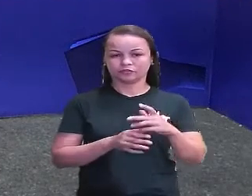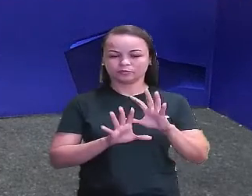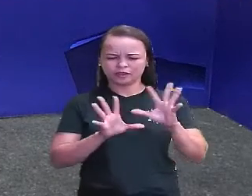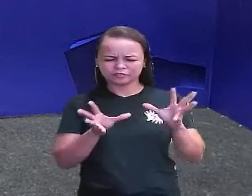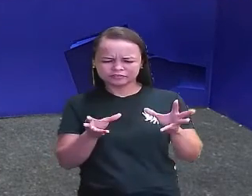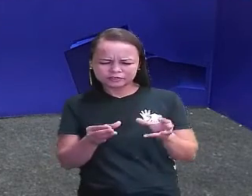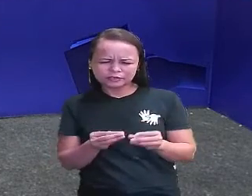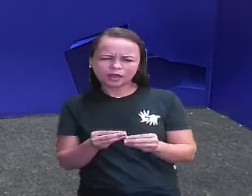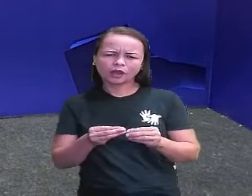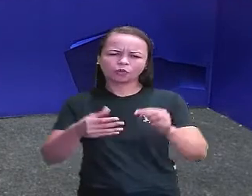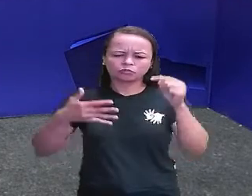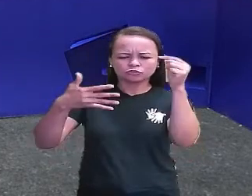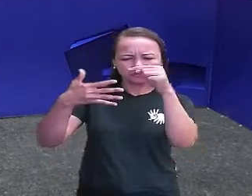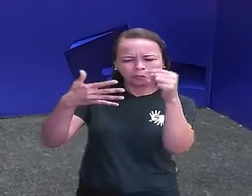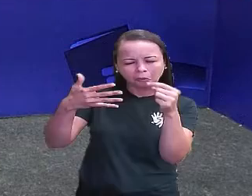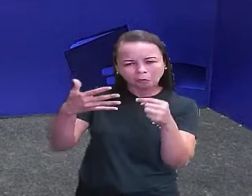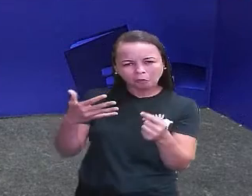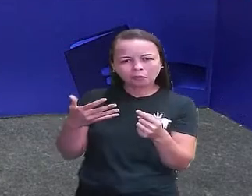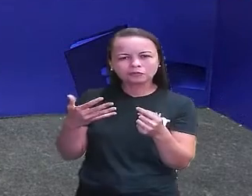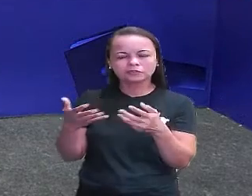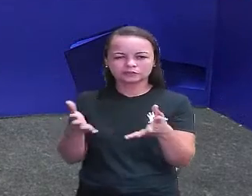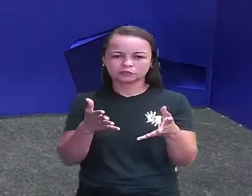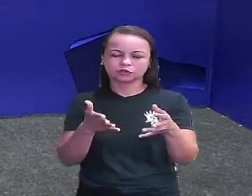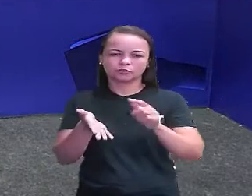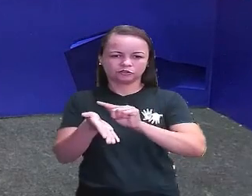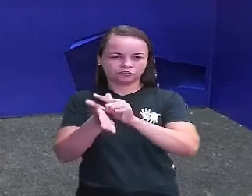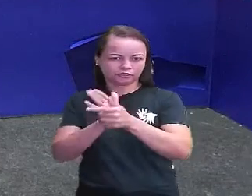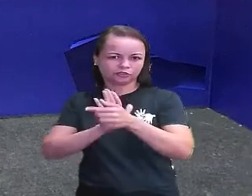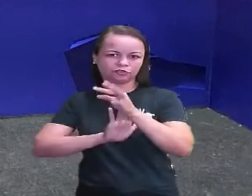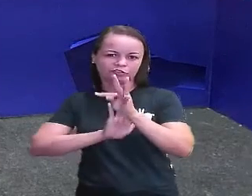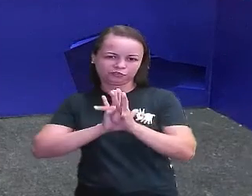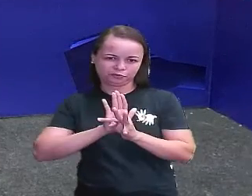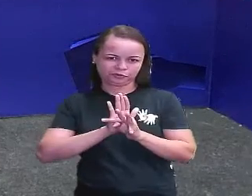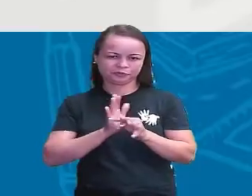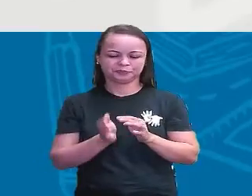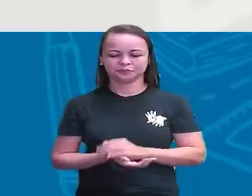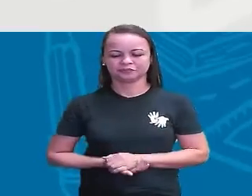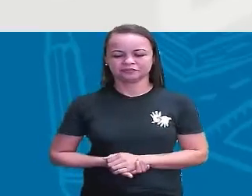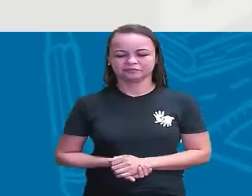alguns pontos aí, tá bom? Sobre os gêneros textuais.